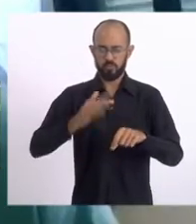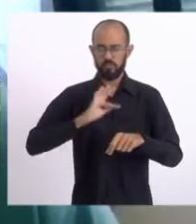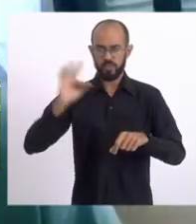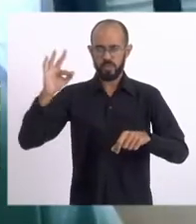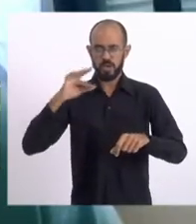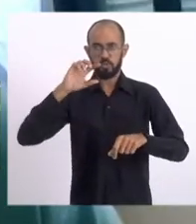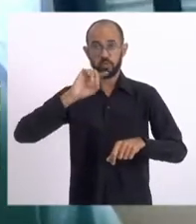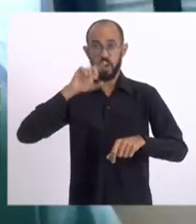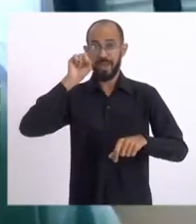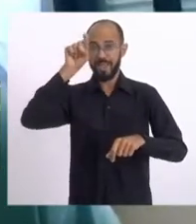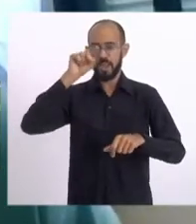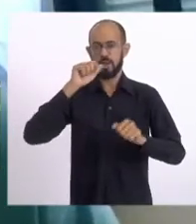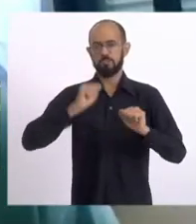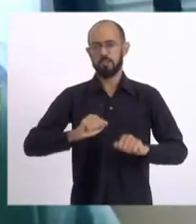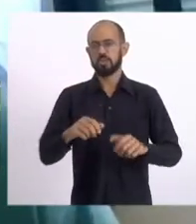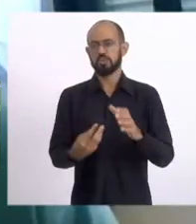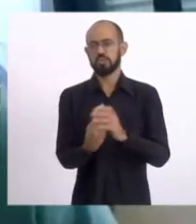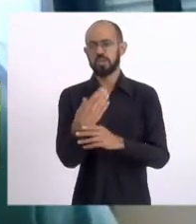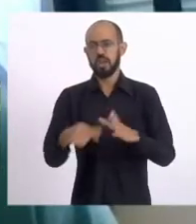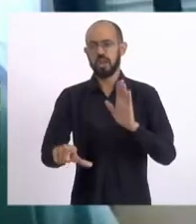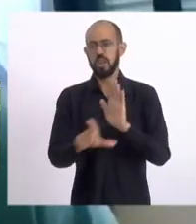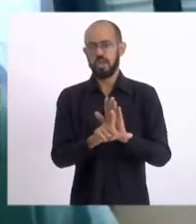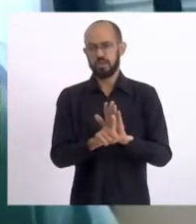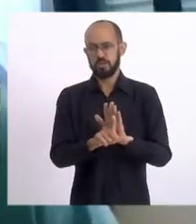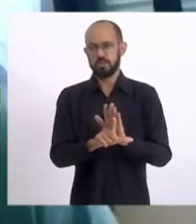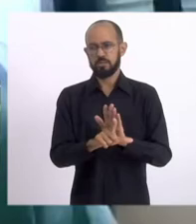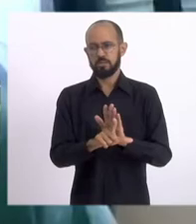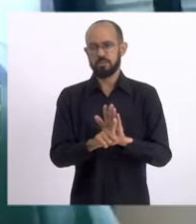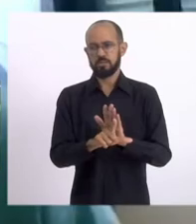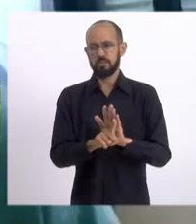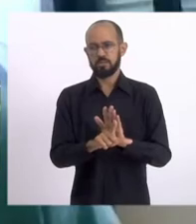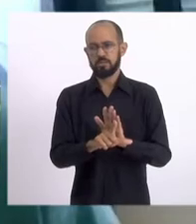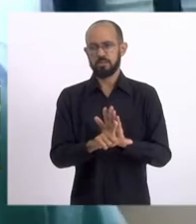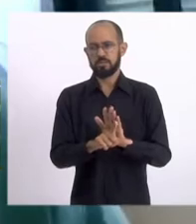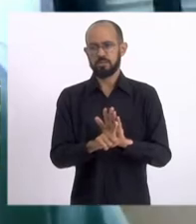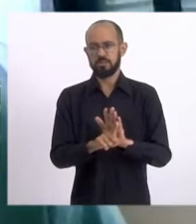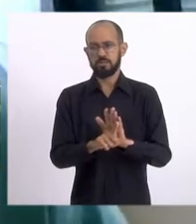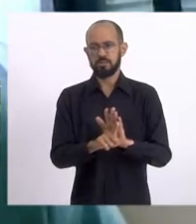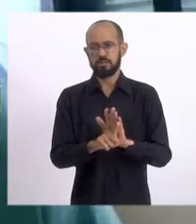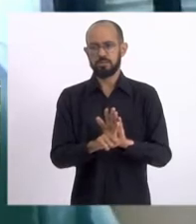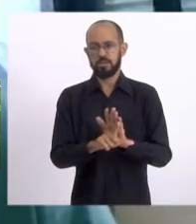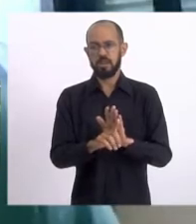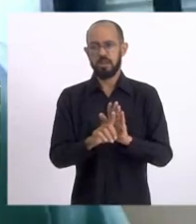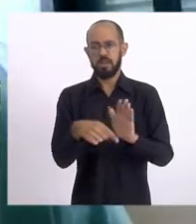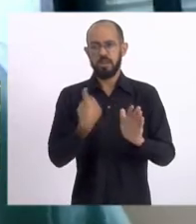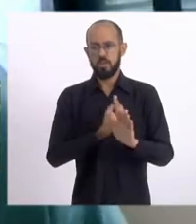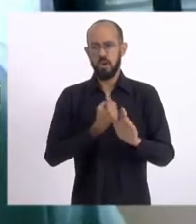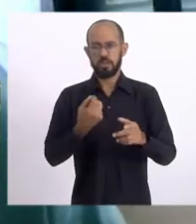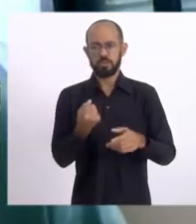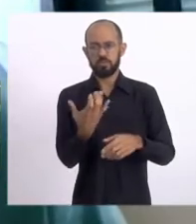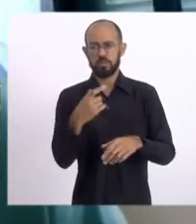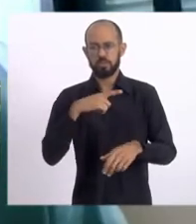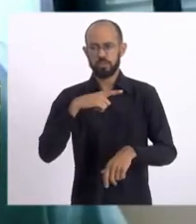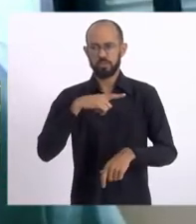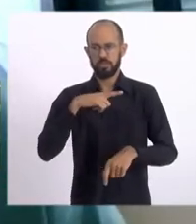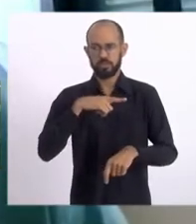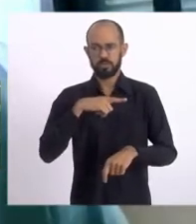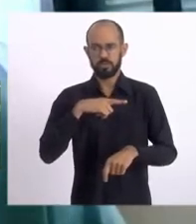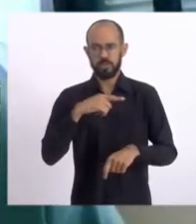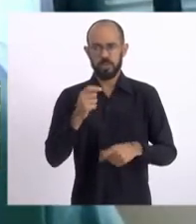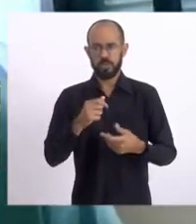só ela pode legislar sobre seguros. Esse é um ponto. Nós, quando tem alguma coisa de